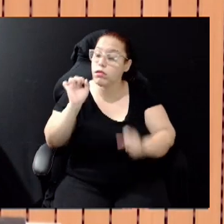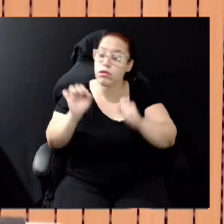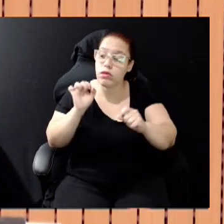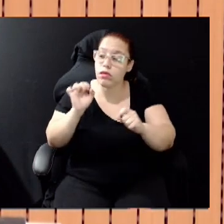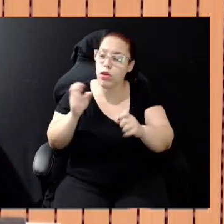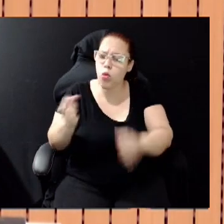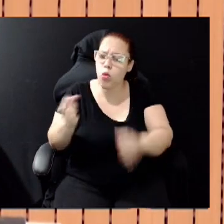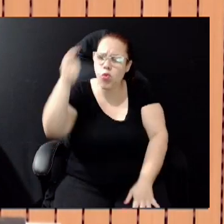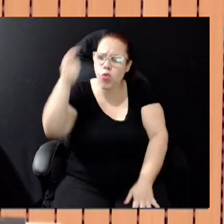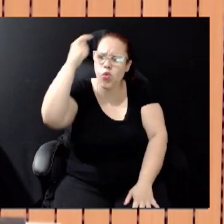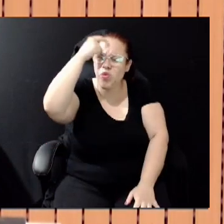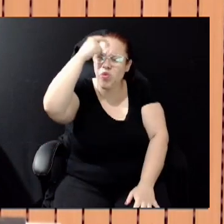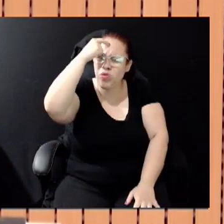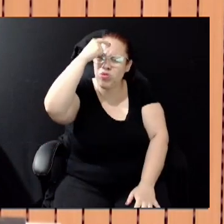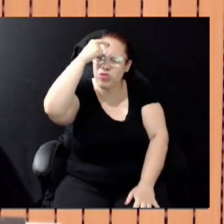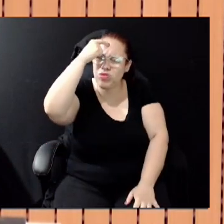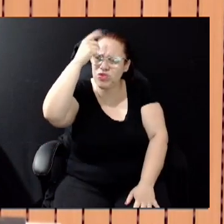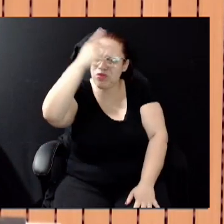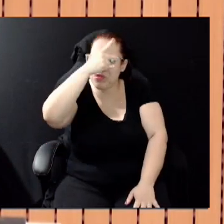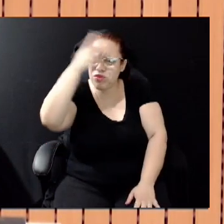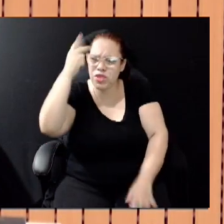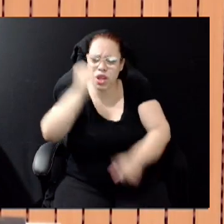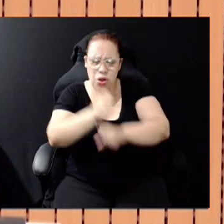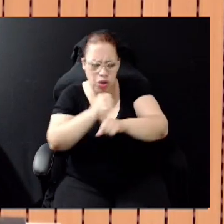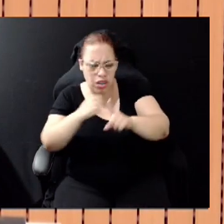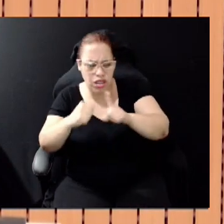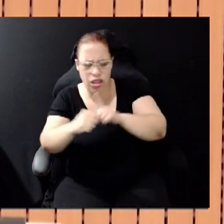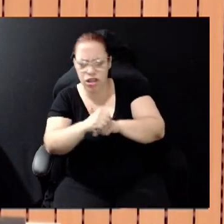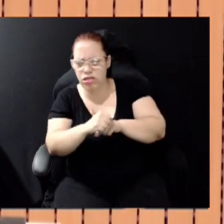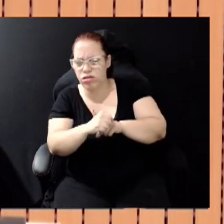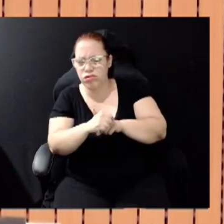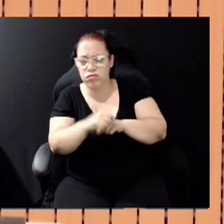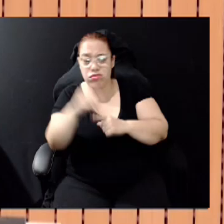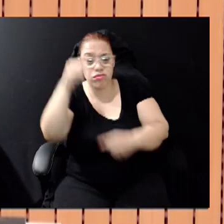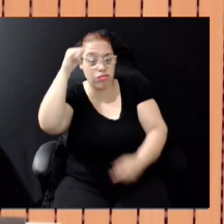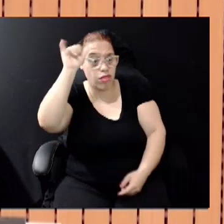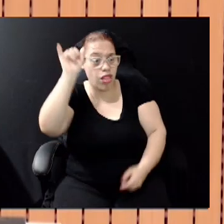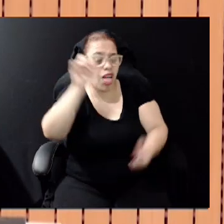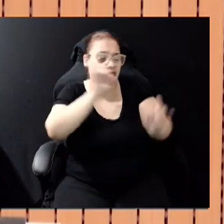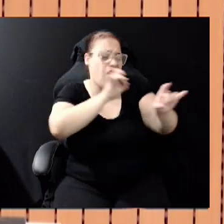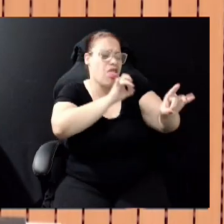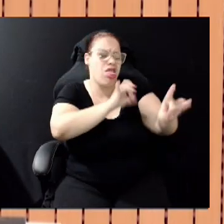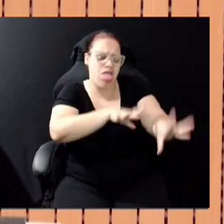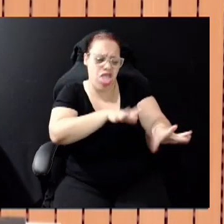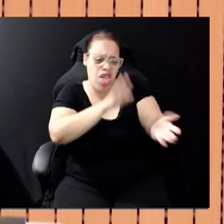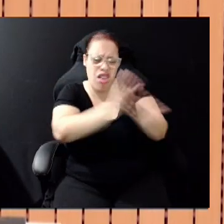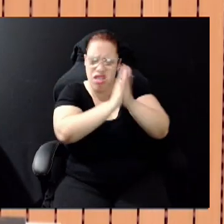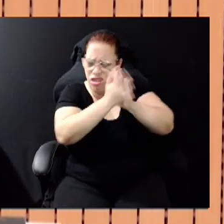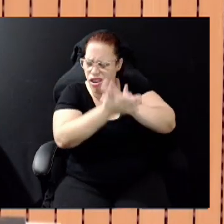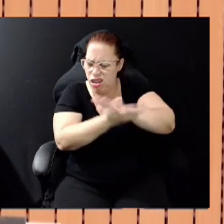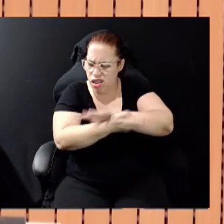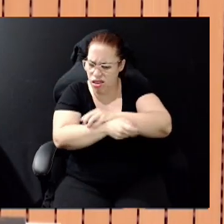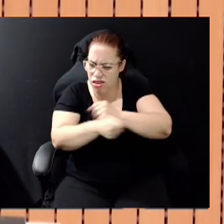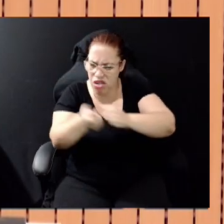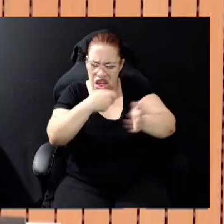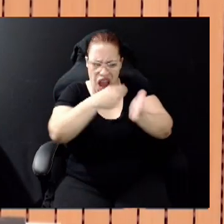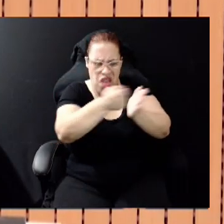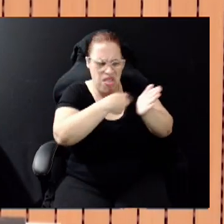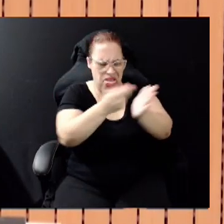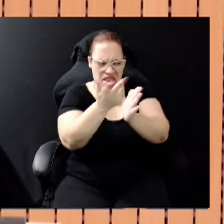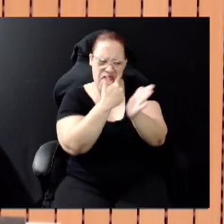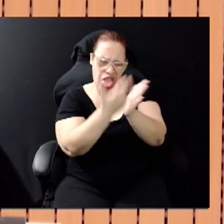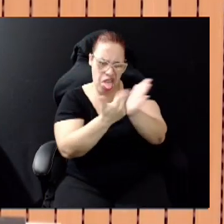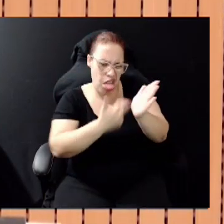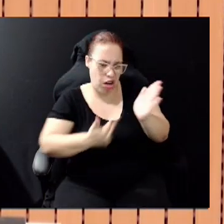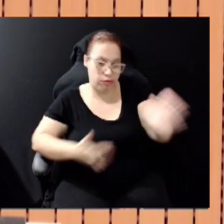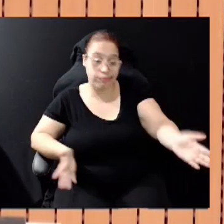as pessoas, a sociedade, para evitar o abandono, a depredação, a pichação, que muitas